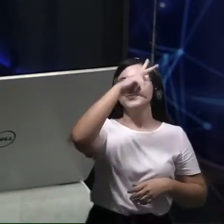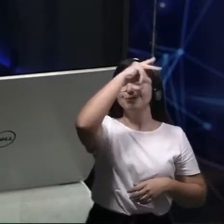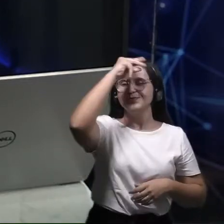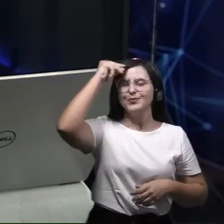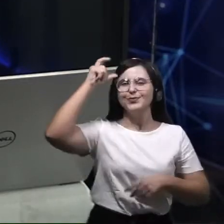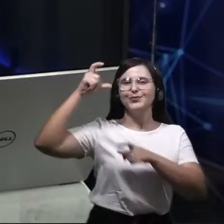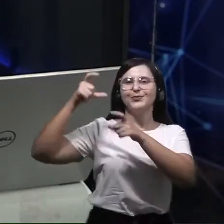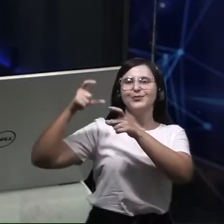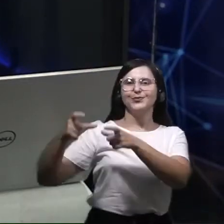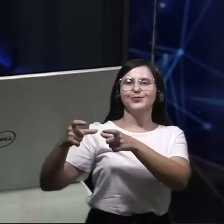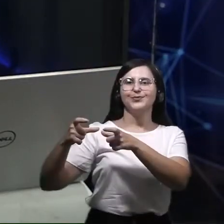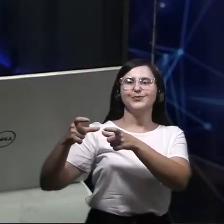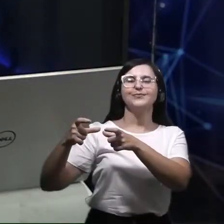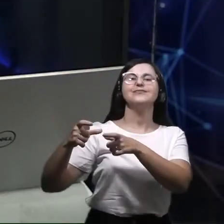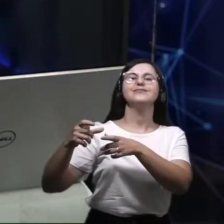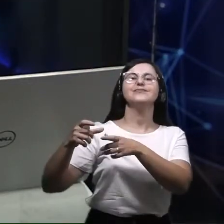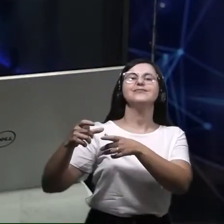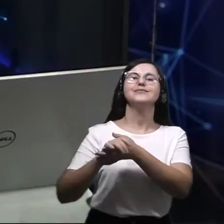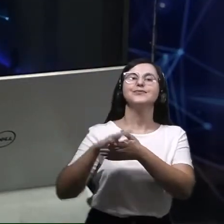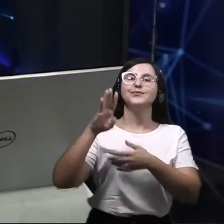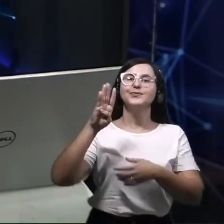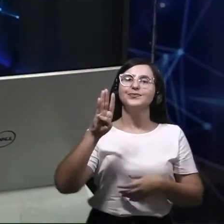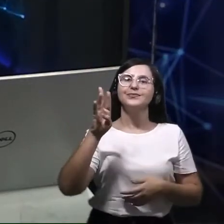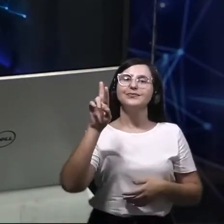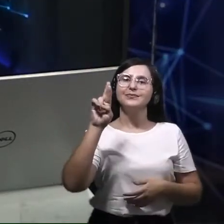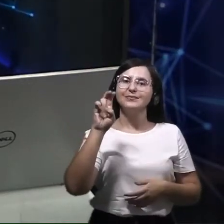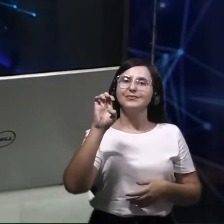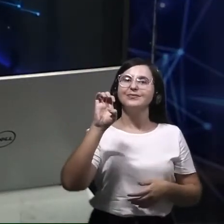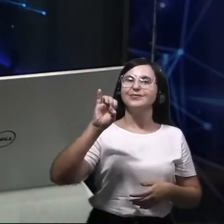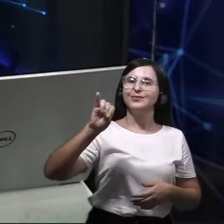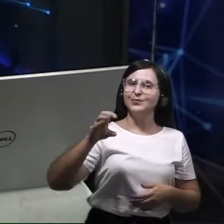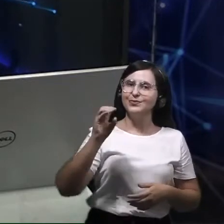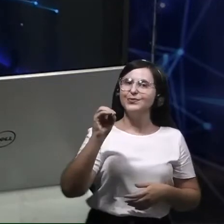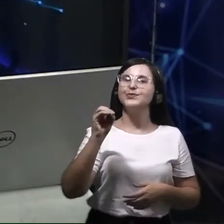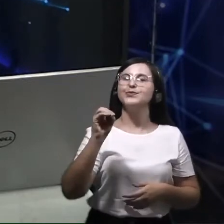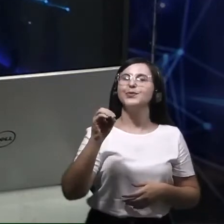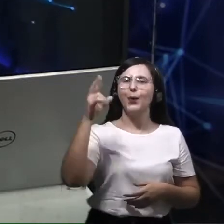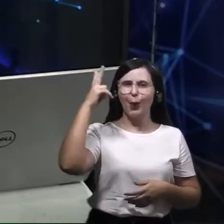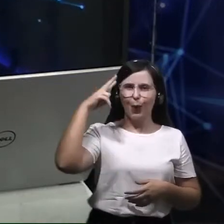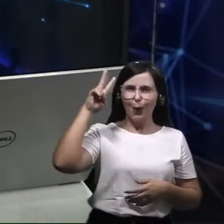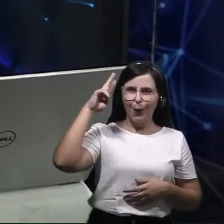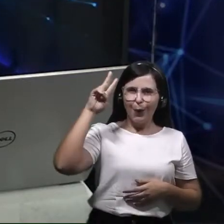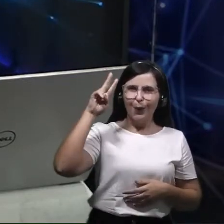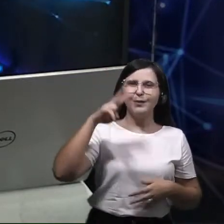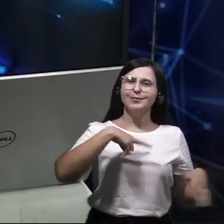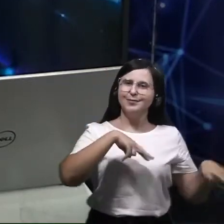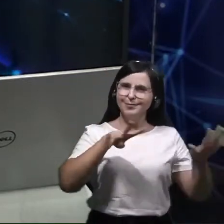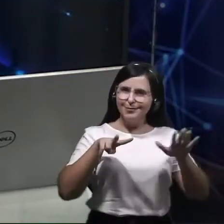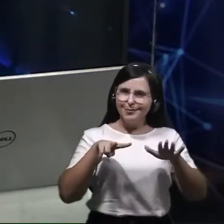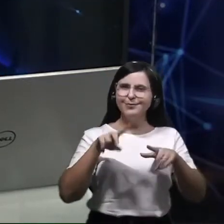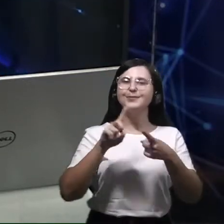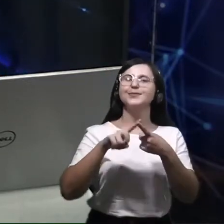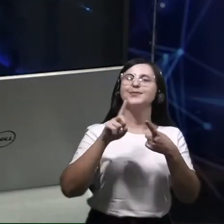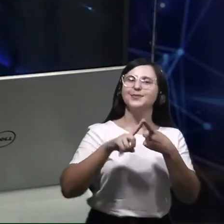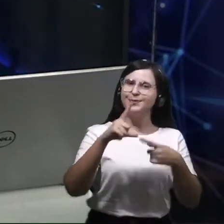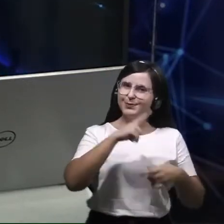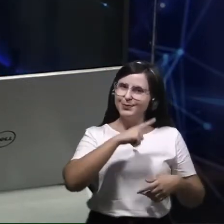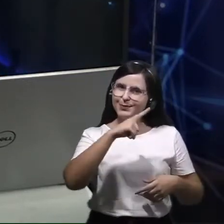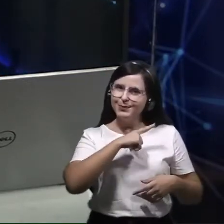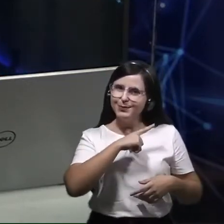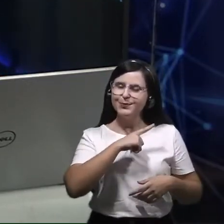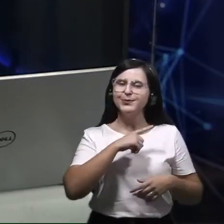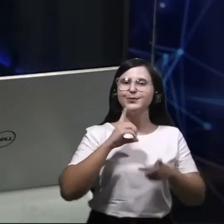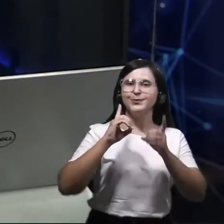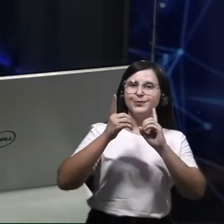na próxima semana, de hoje a 8, neste mesmo horário, teremos o debate com os candidatos a prefeito de Santa Cruz do